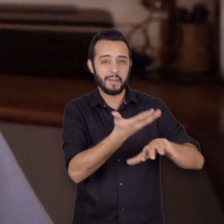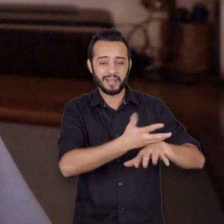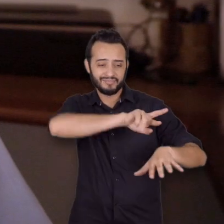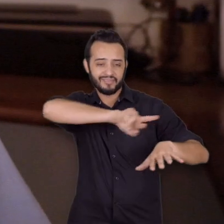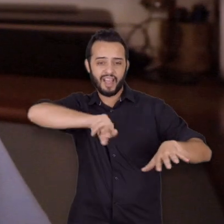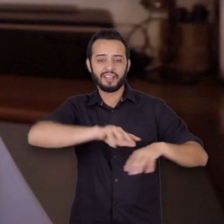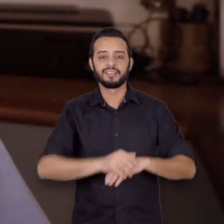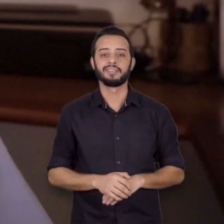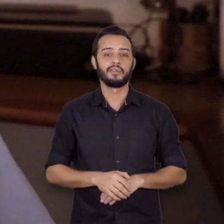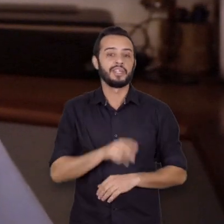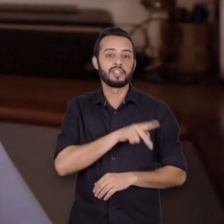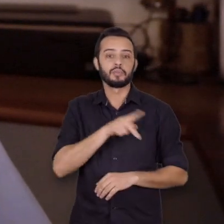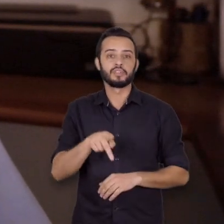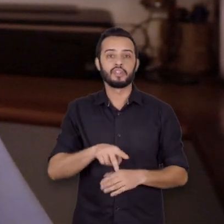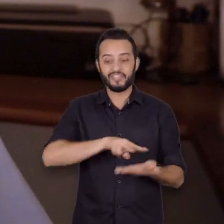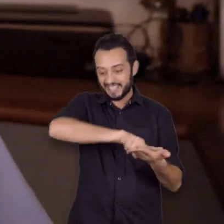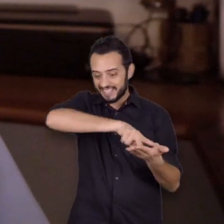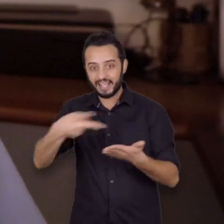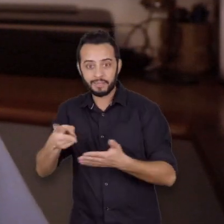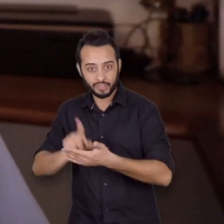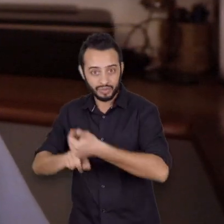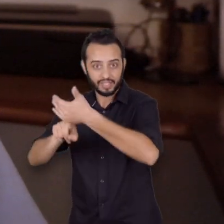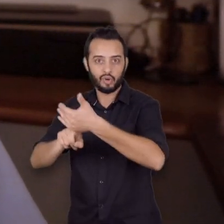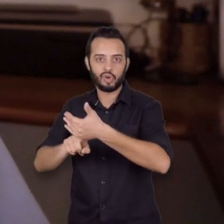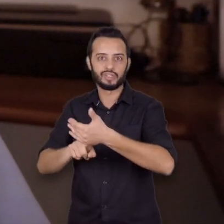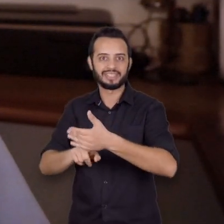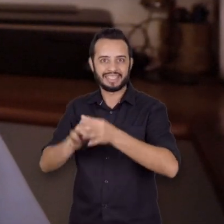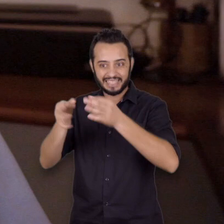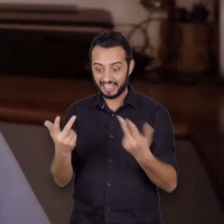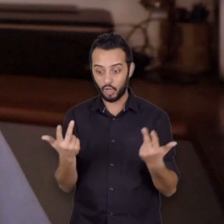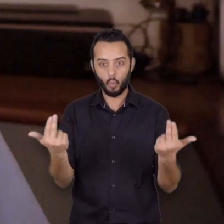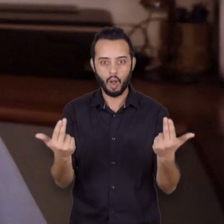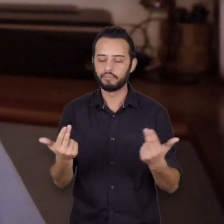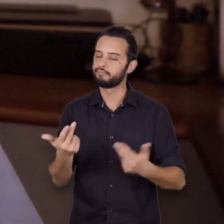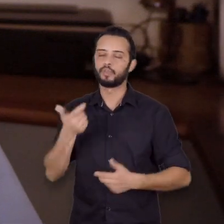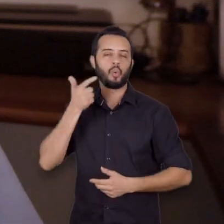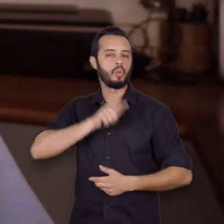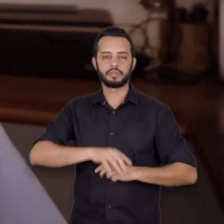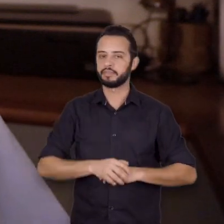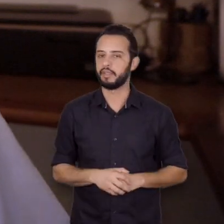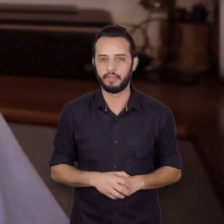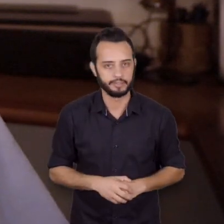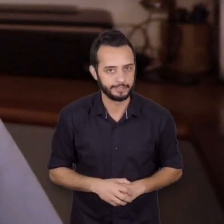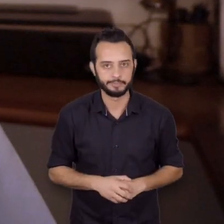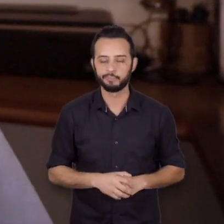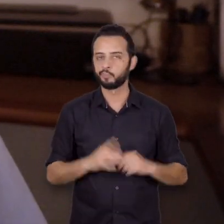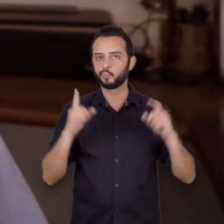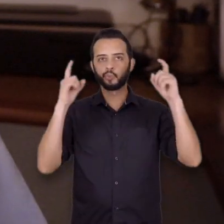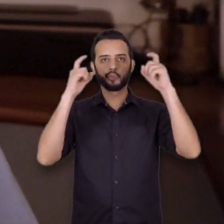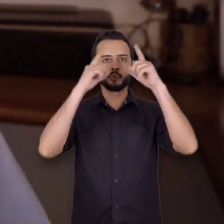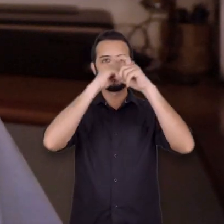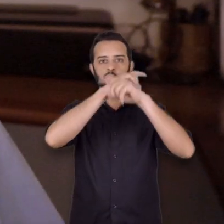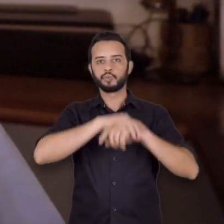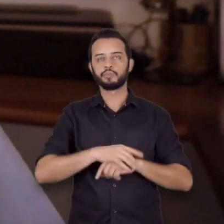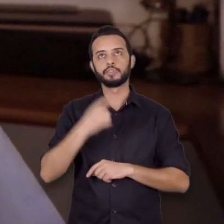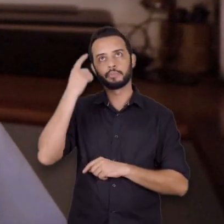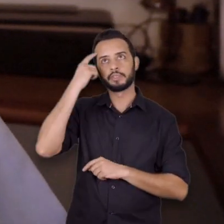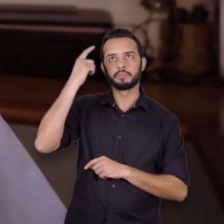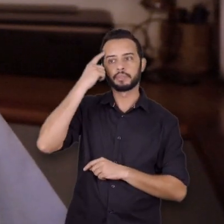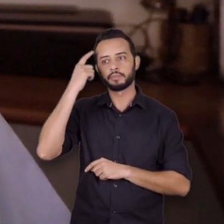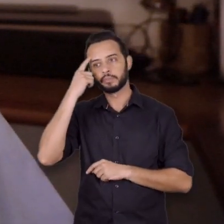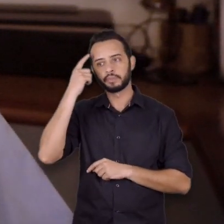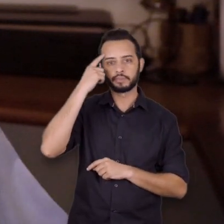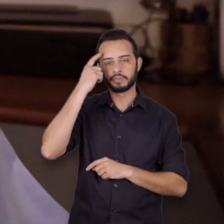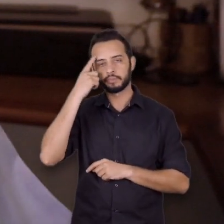disciplinas. Esse professor não vai conseguir fazer isso de maneira só, né, isolado lá na sala de aula, tentando pensar como é que se